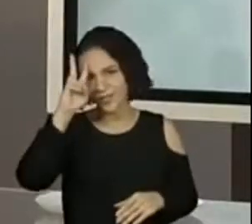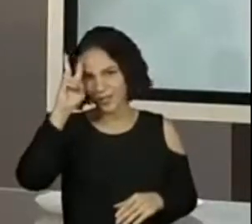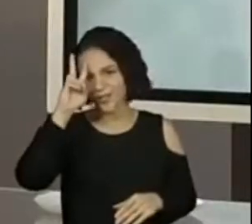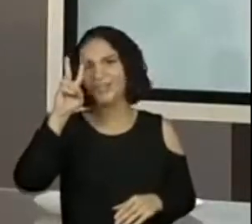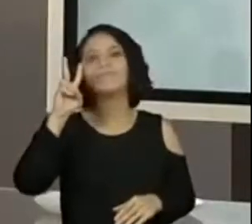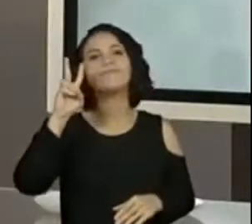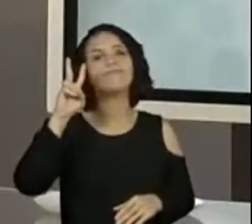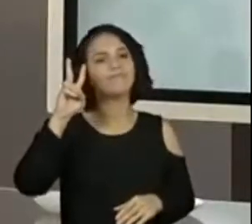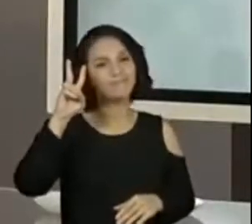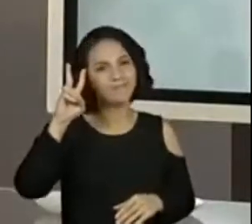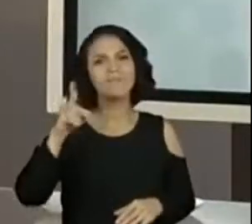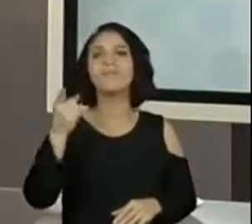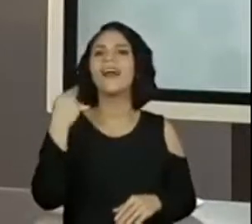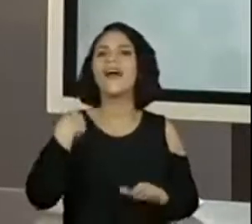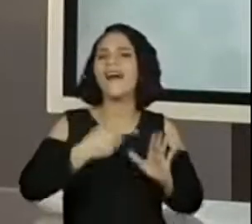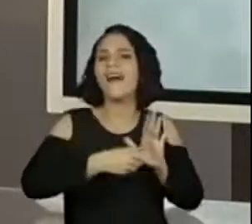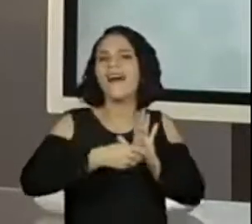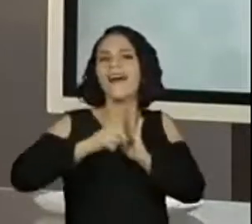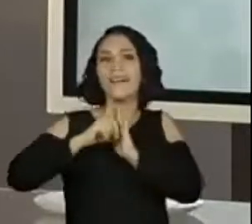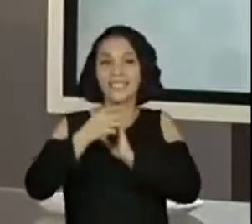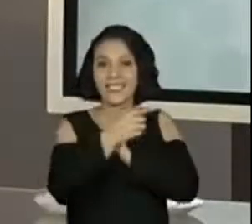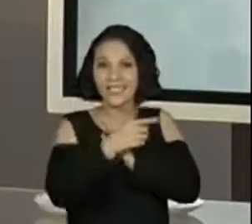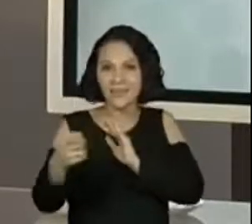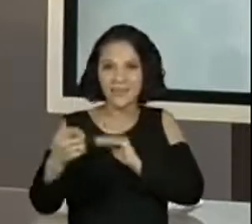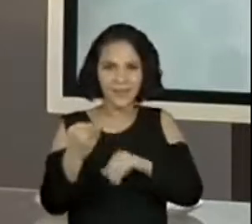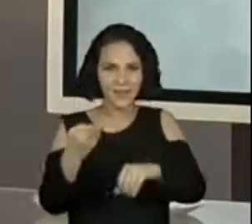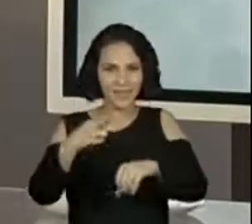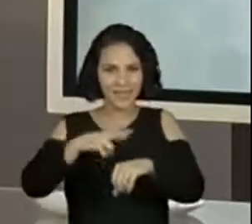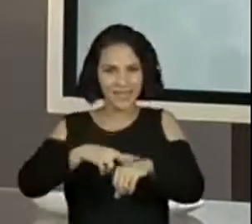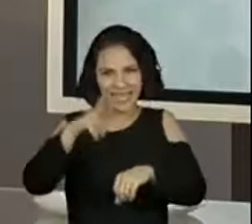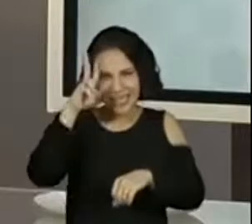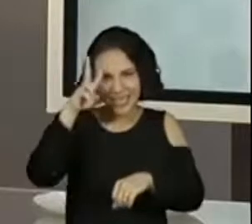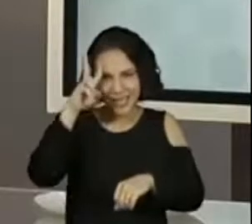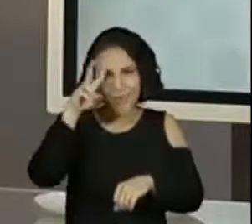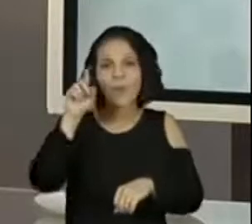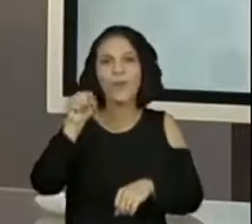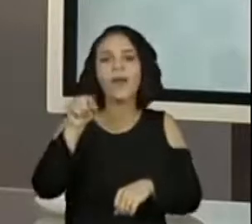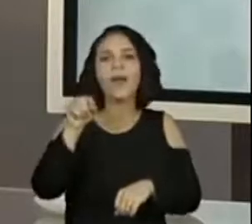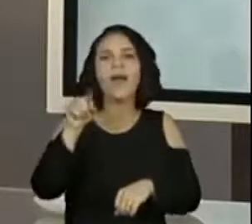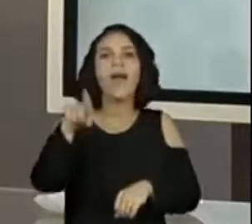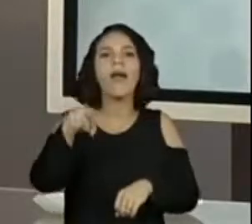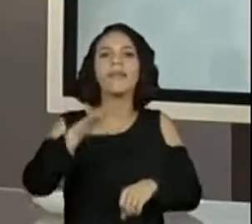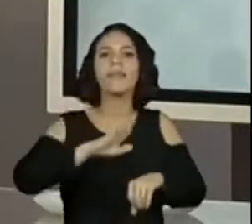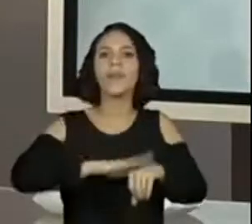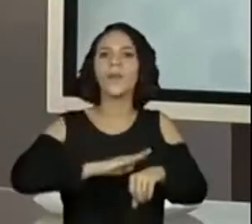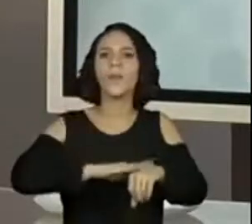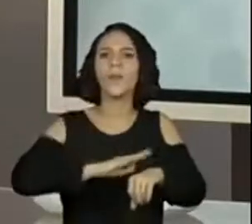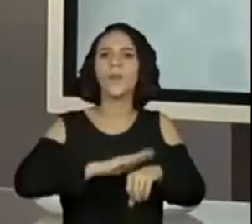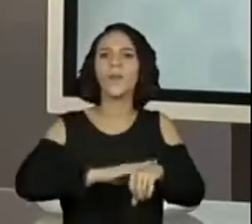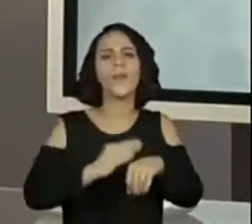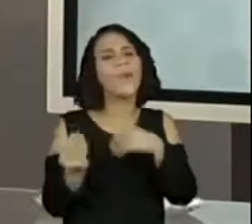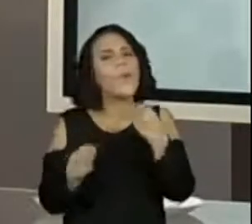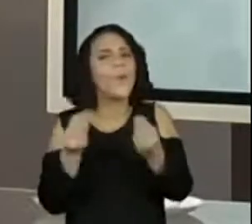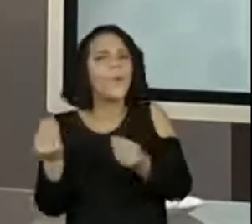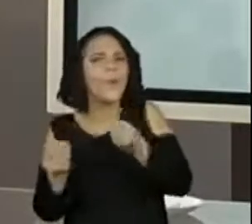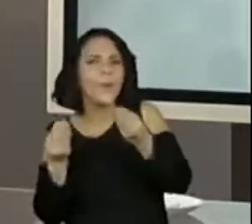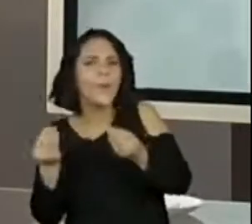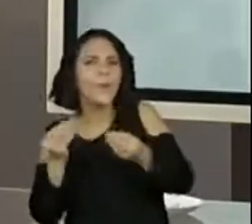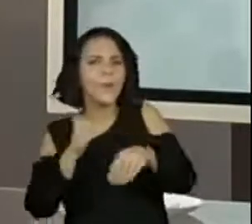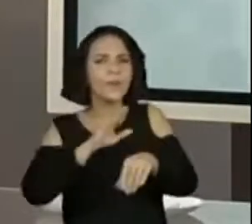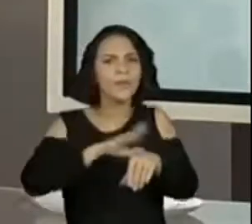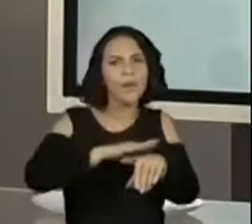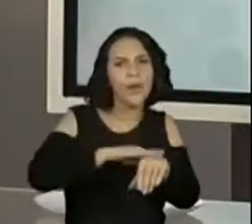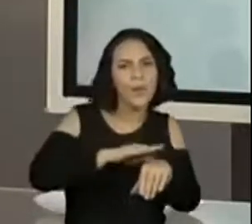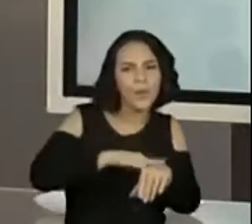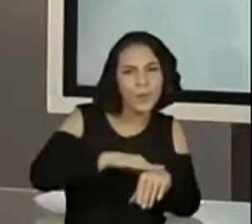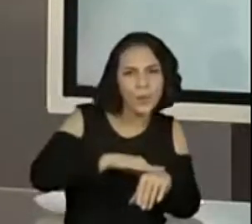Antes da semana de recuperação, a gente estava conversando sobre medida do tempo. Como a gente faz a medida do